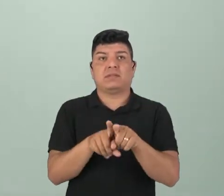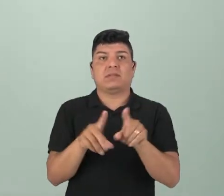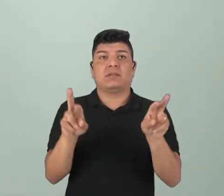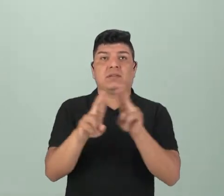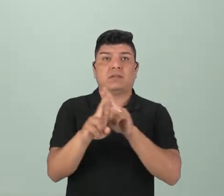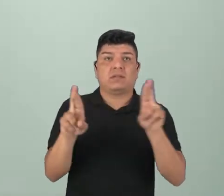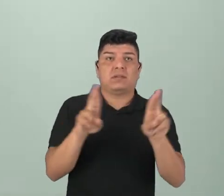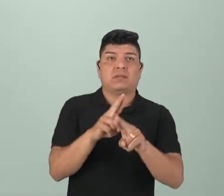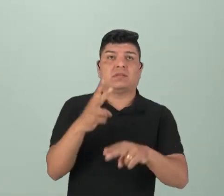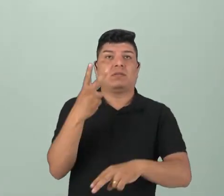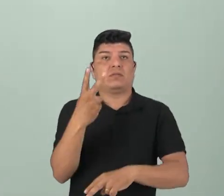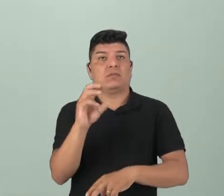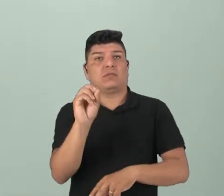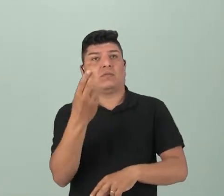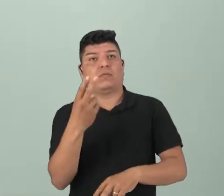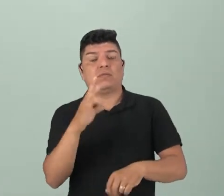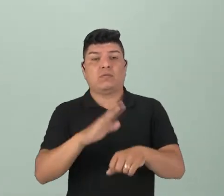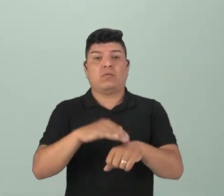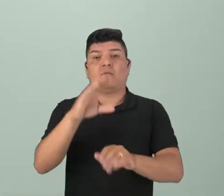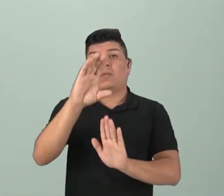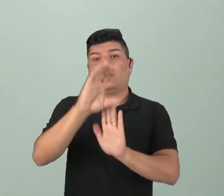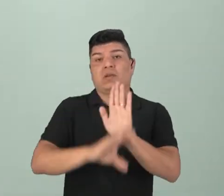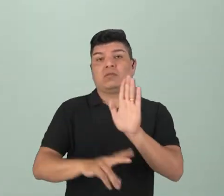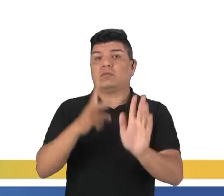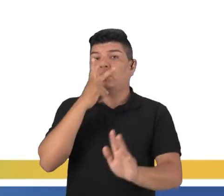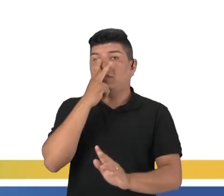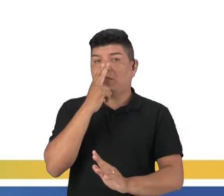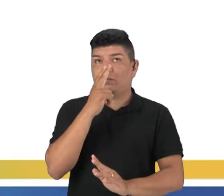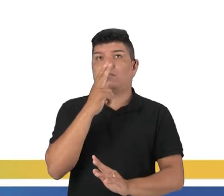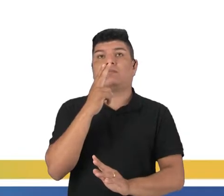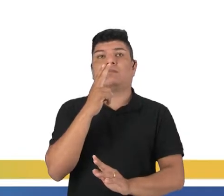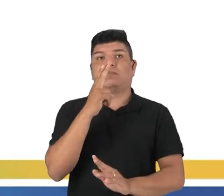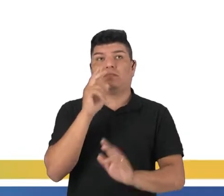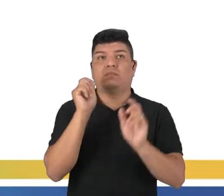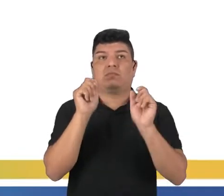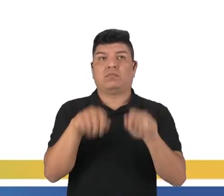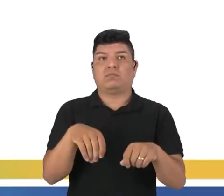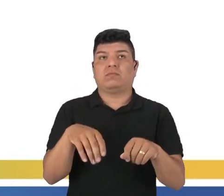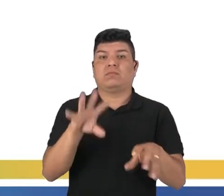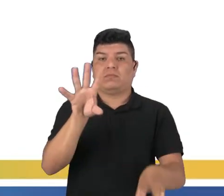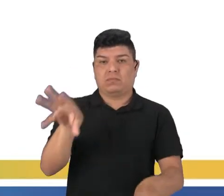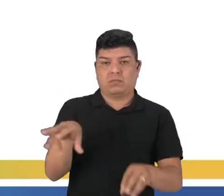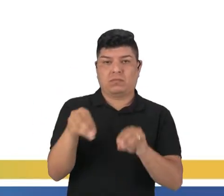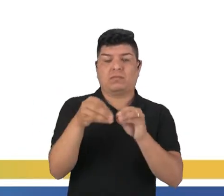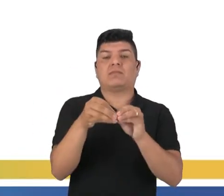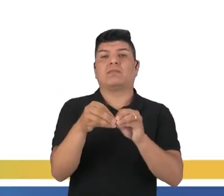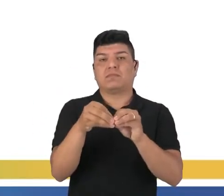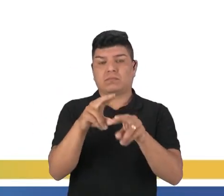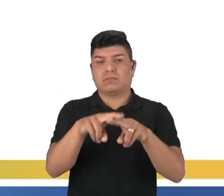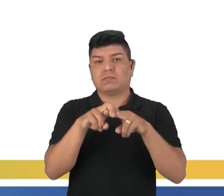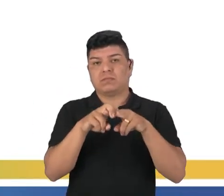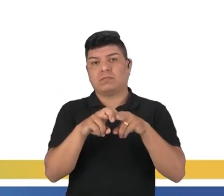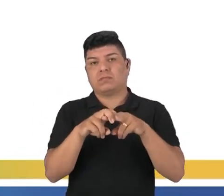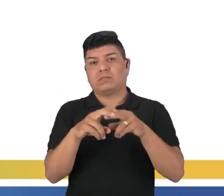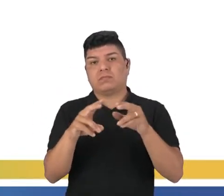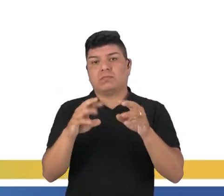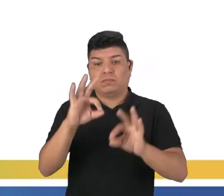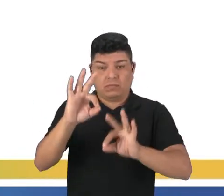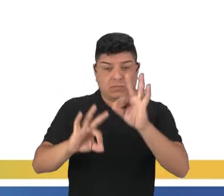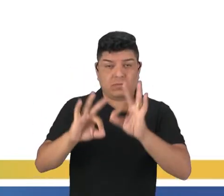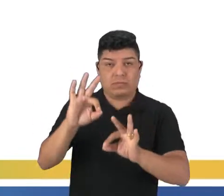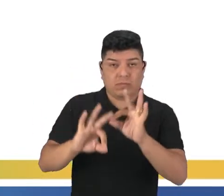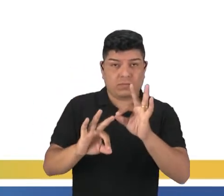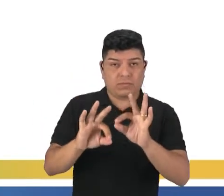que é a relação entre dois ou mais conceitos distintos, tá? Que podem ali complementar. Então, dentro dessa